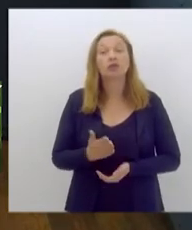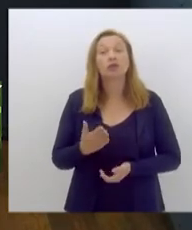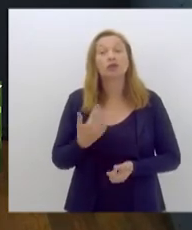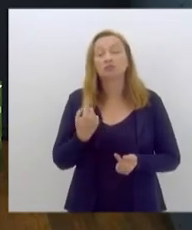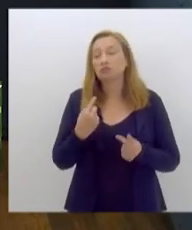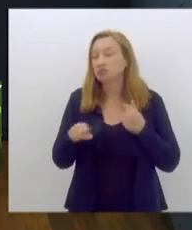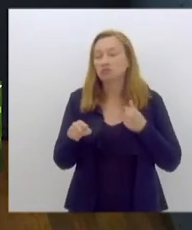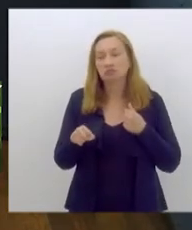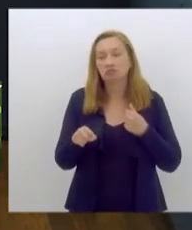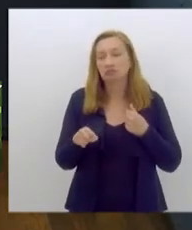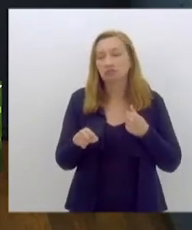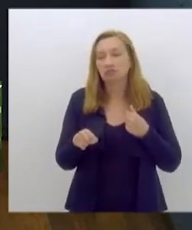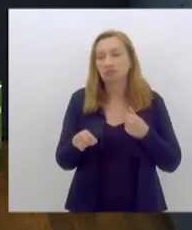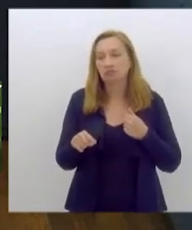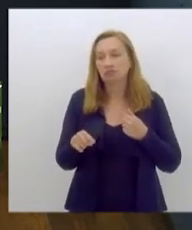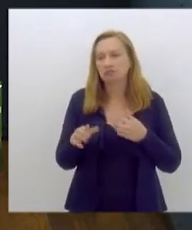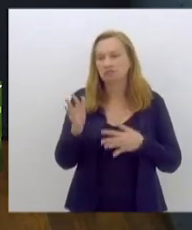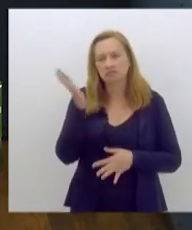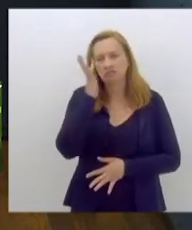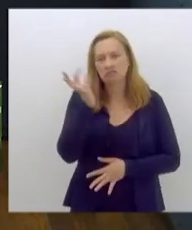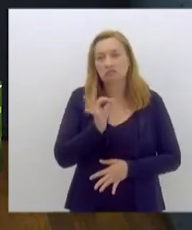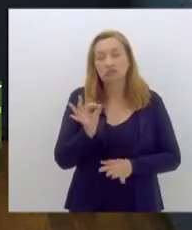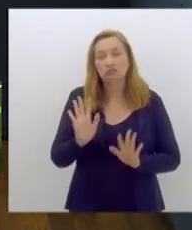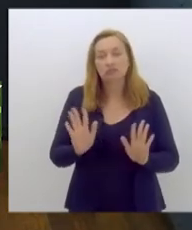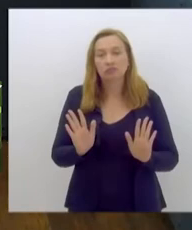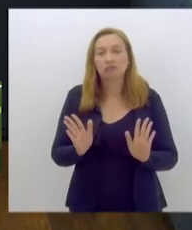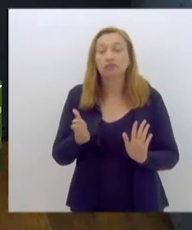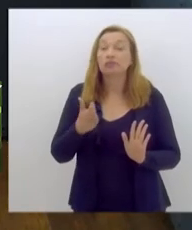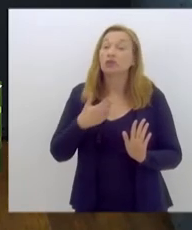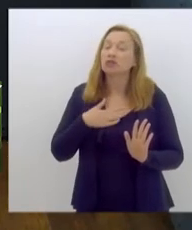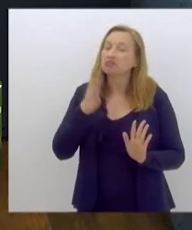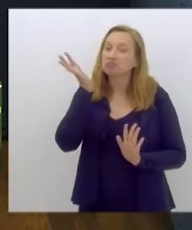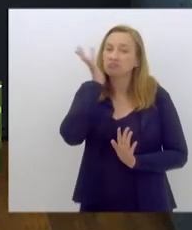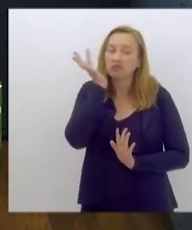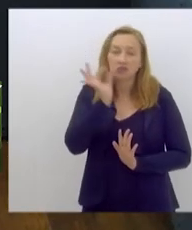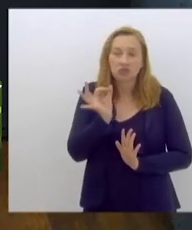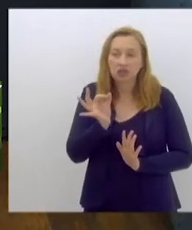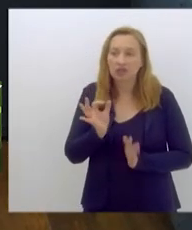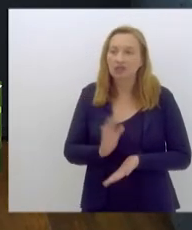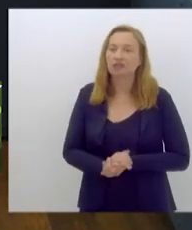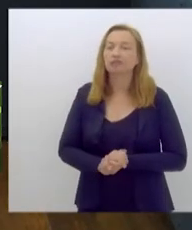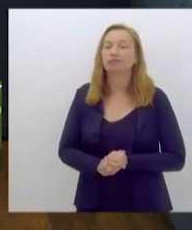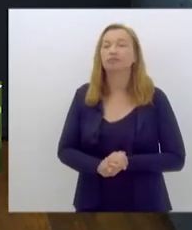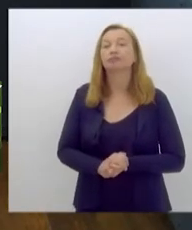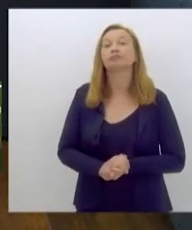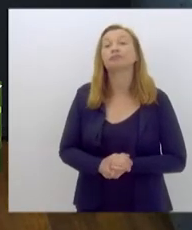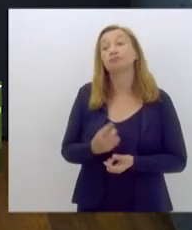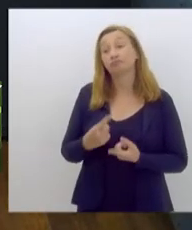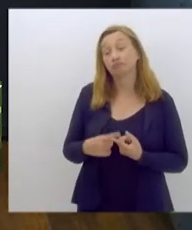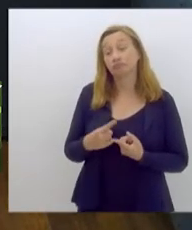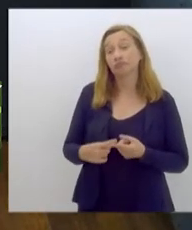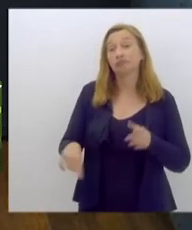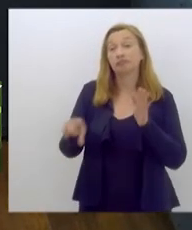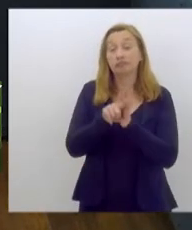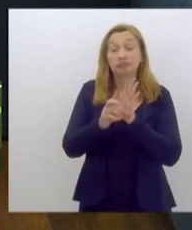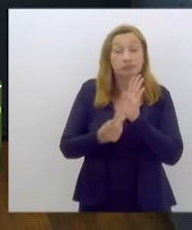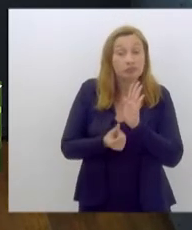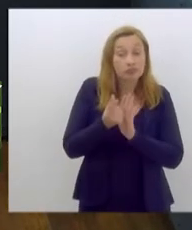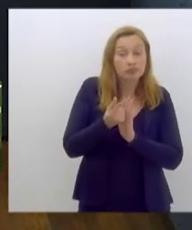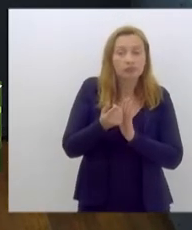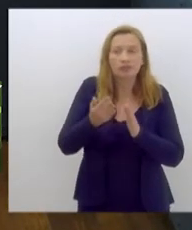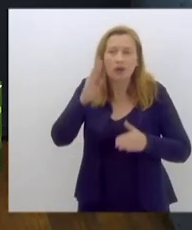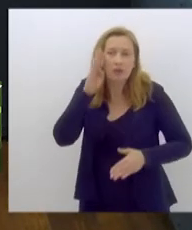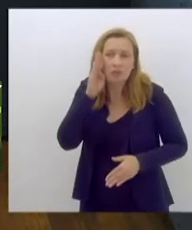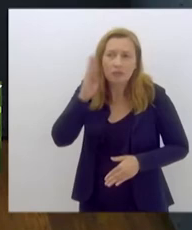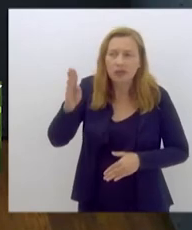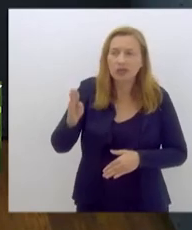Foi publicado. Sim, eu não estou dizendo que não foi. Eu estou dizendo o meu descontentamento. Sim. Porque a lei orçamentária é a peça